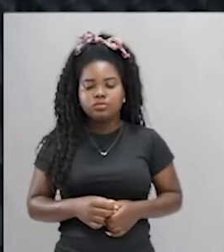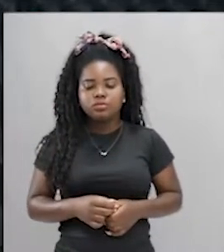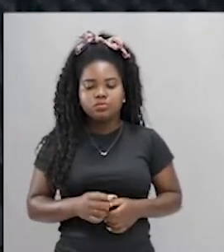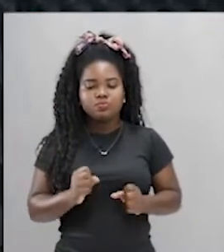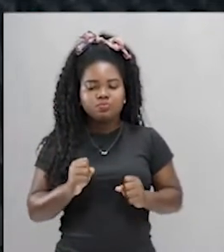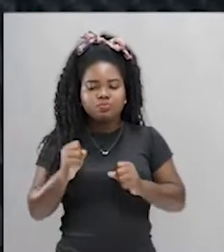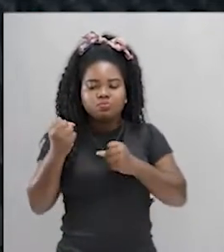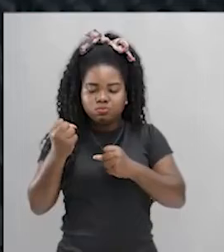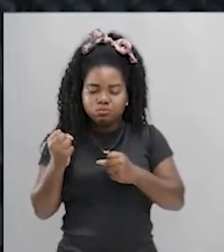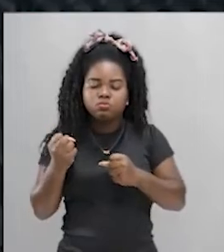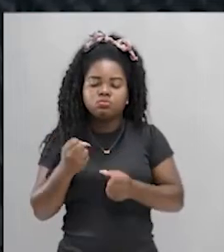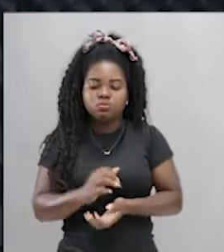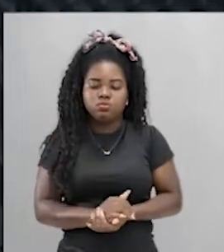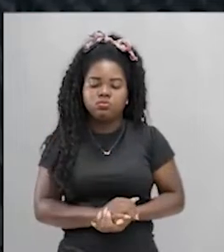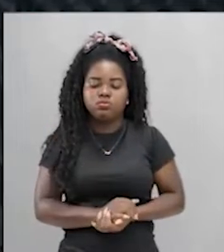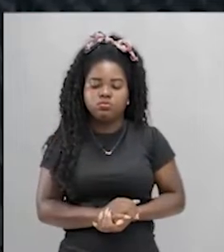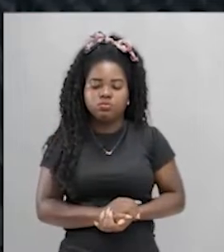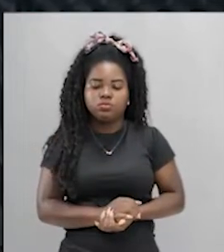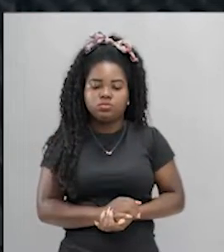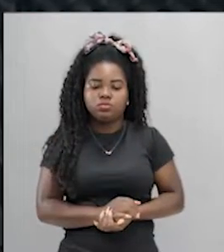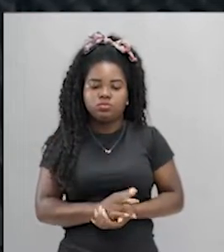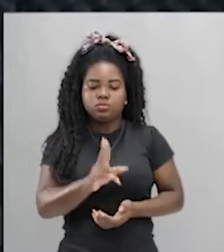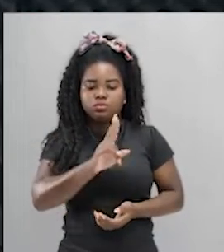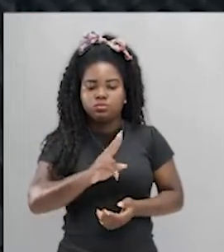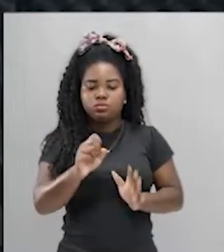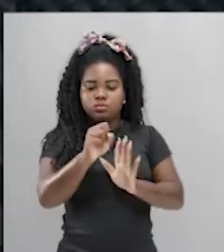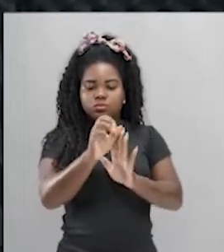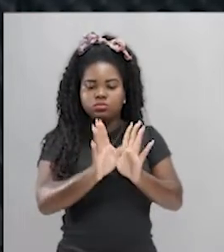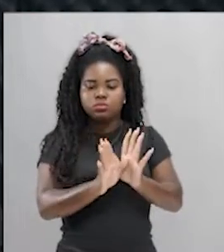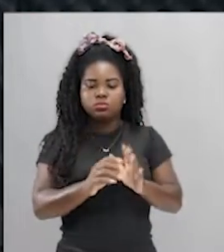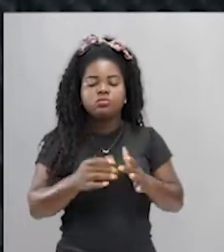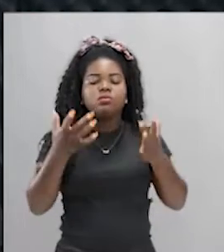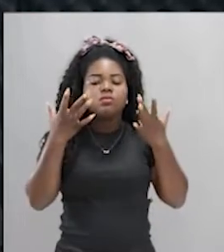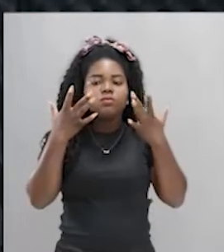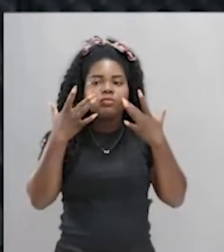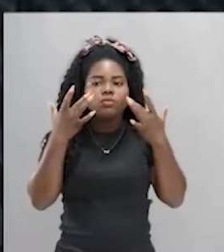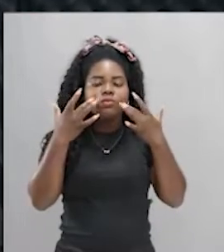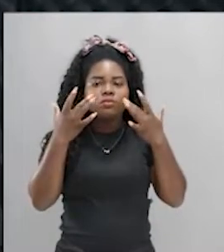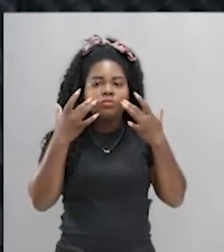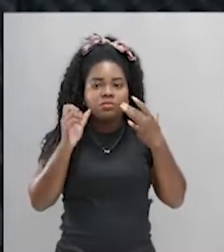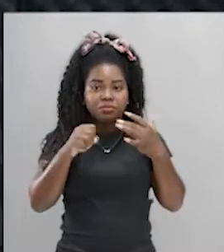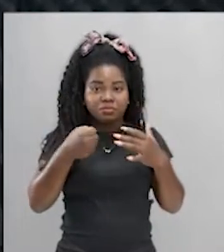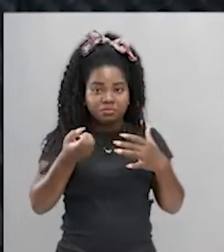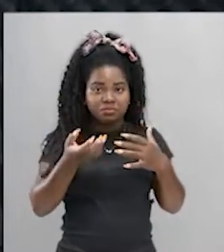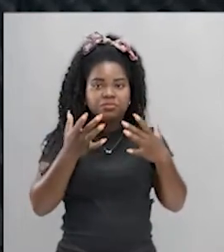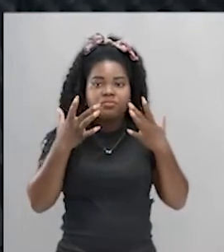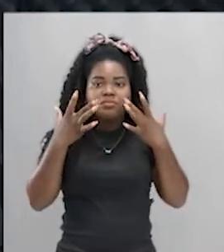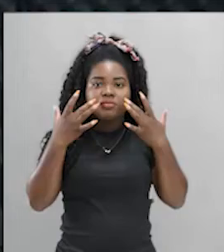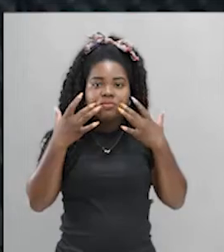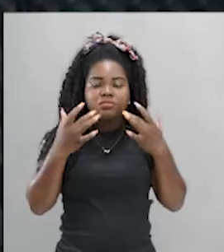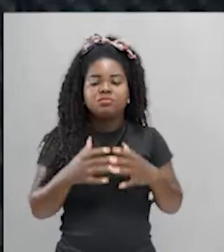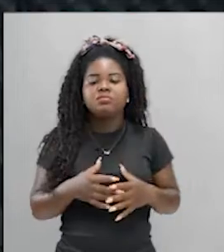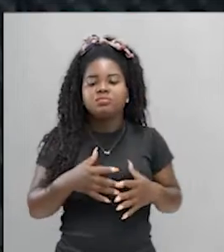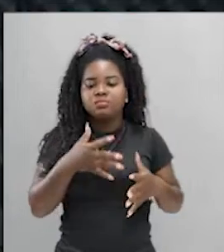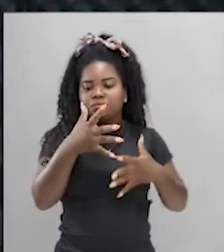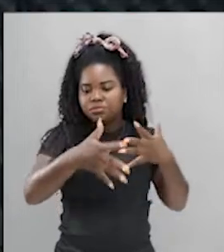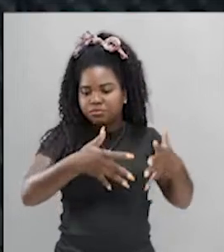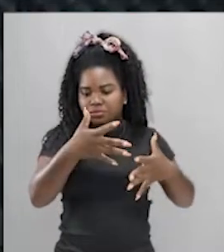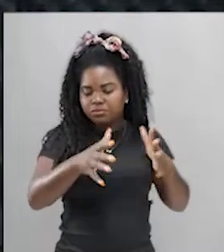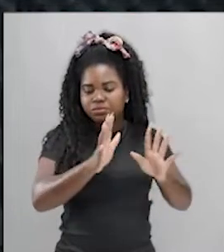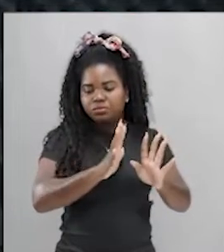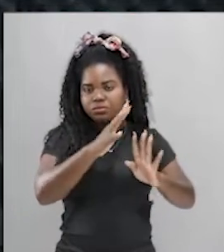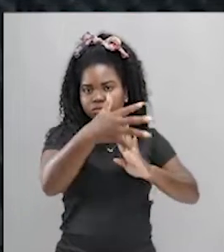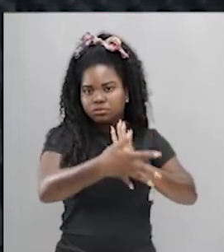muito forte. Né? Eu vou utilizar o símbolo que eu aprendi recentemente. O teatro em si, né, na linguagem de Libras, na língua das